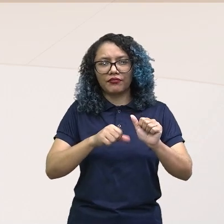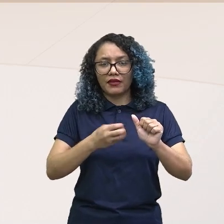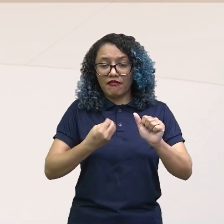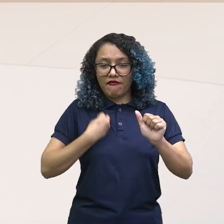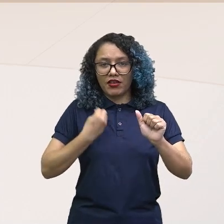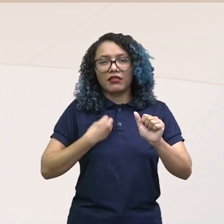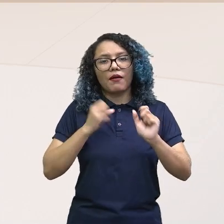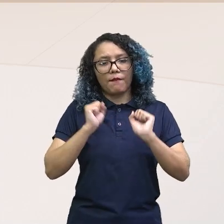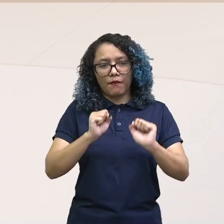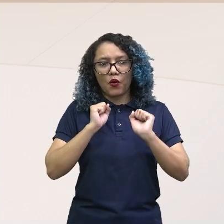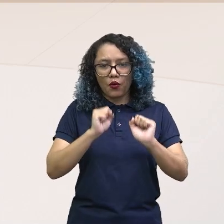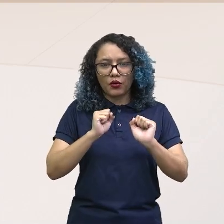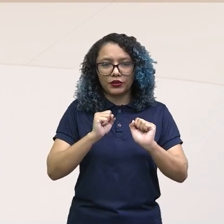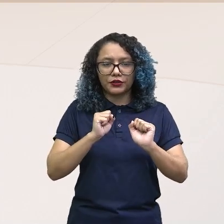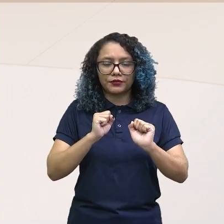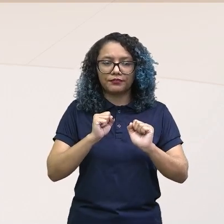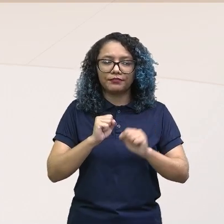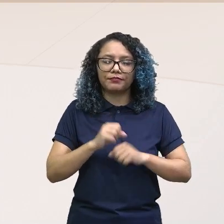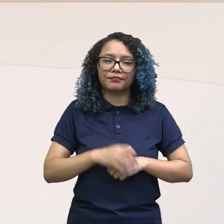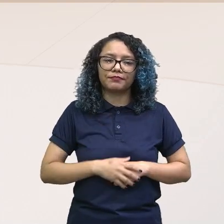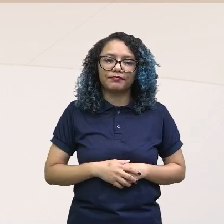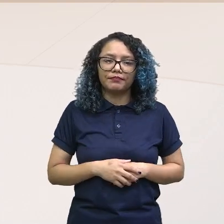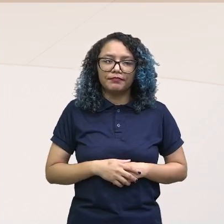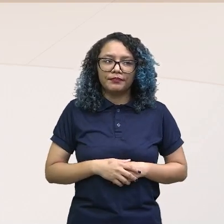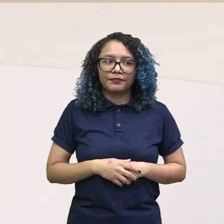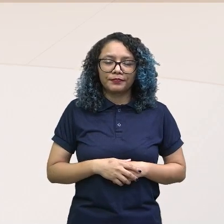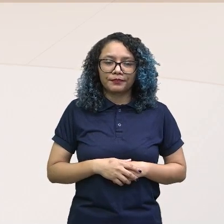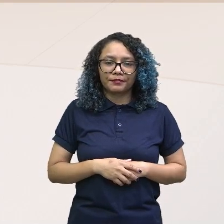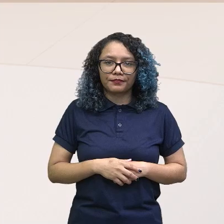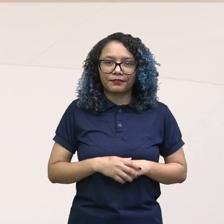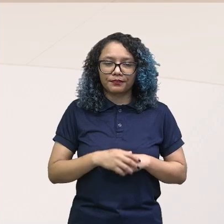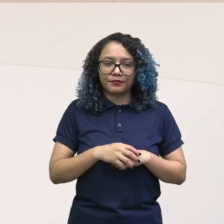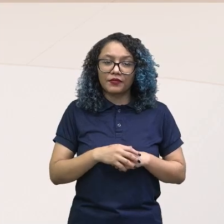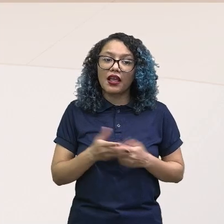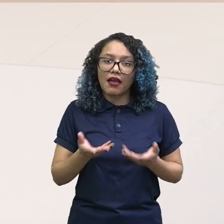e passar para outra. Então, um fator importante aí